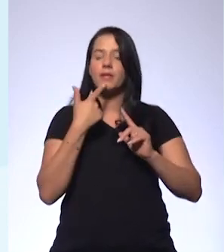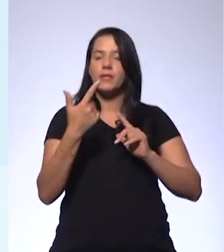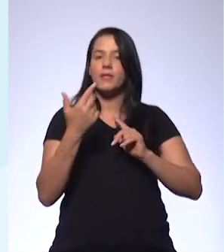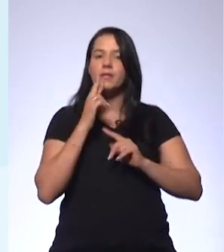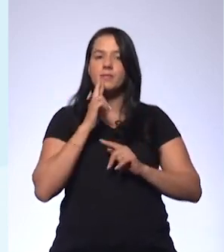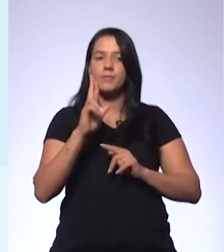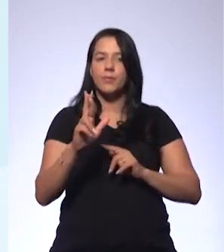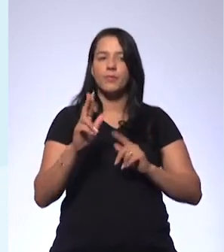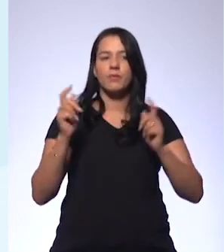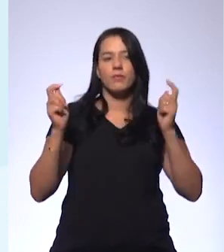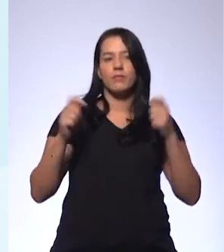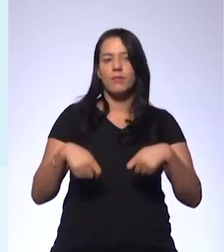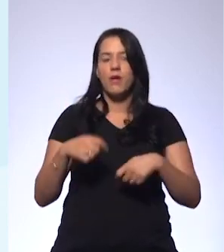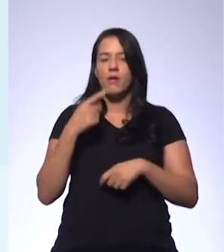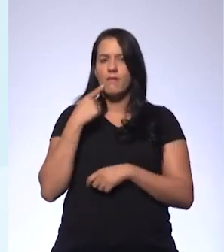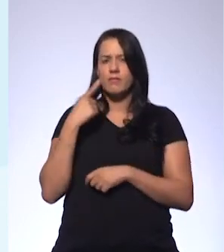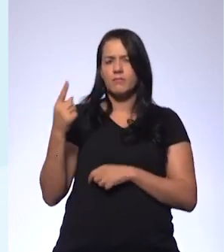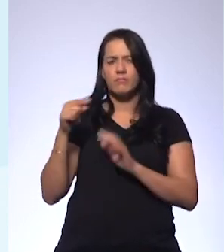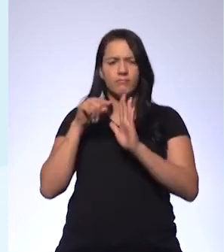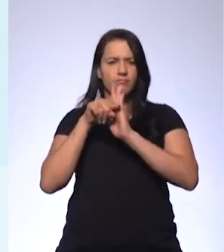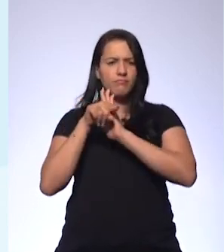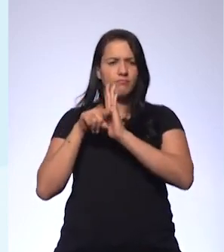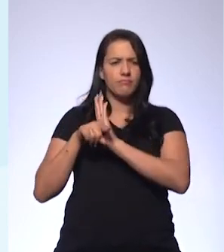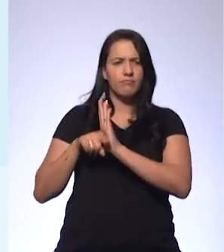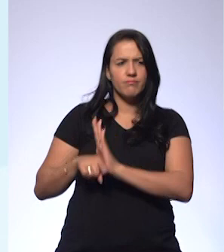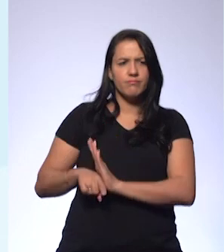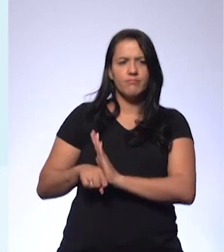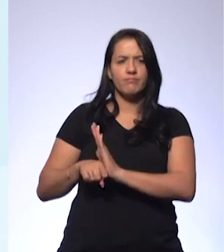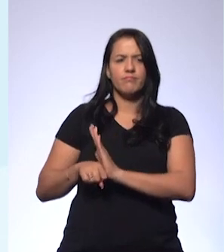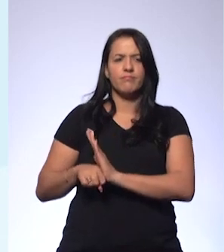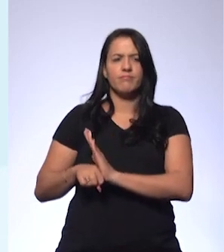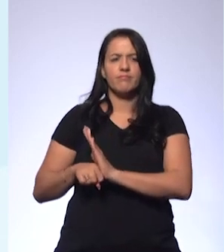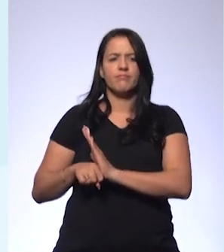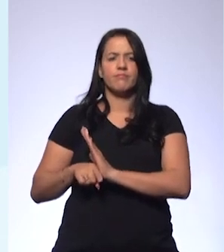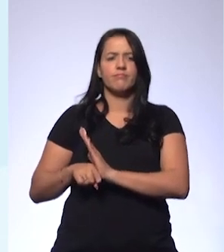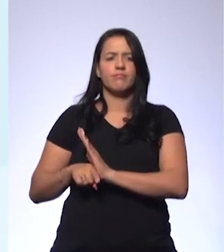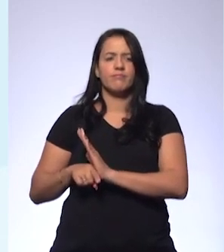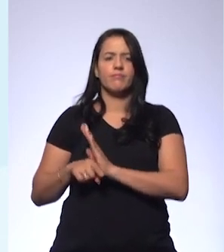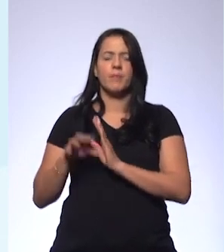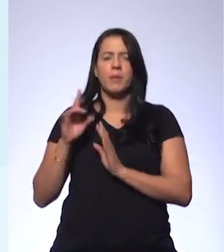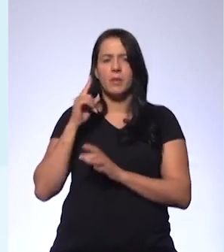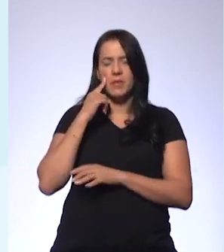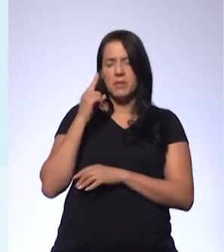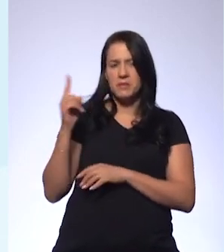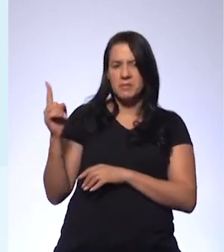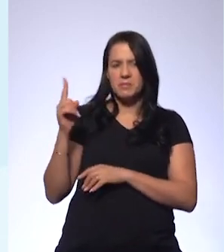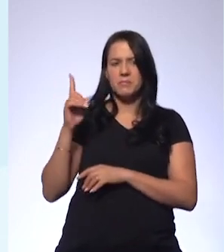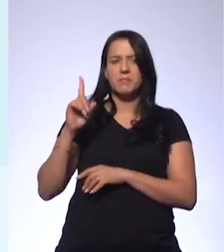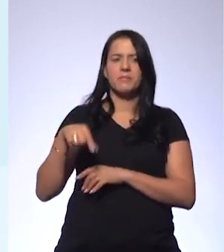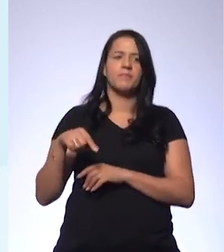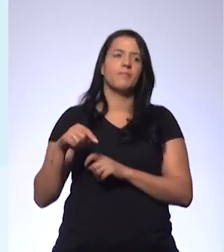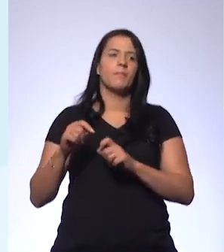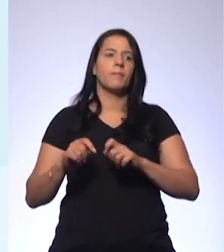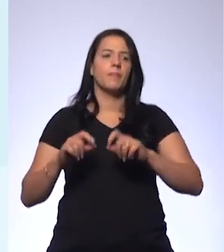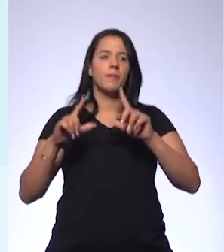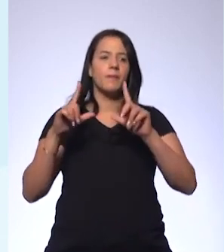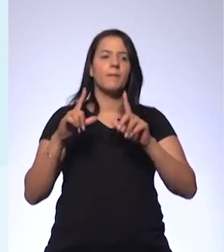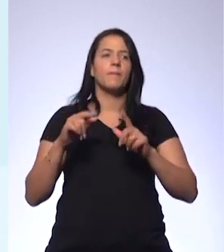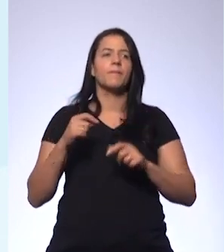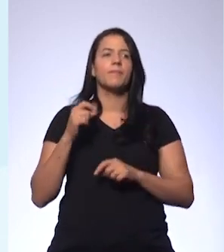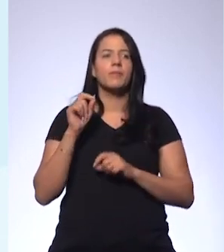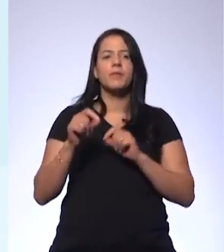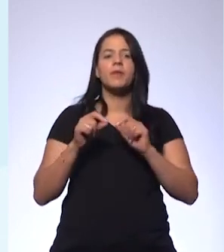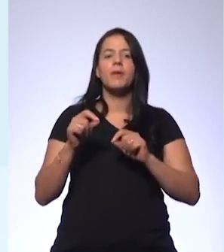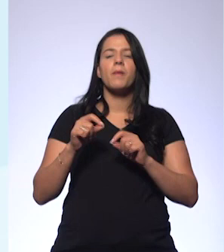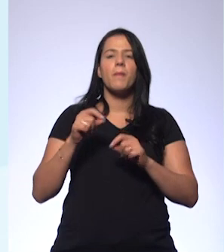gente pode dizer que na verdade, né, nessa imagem que não entrou o vídeo, mostra